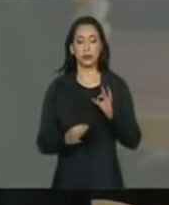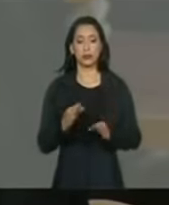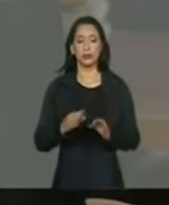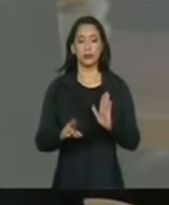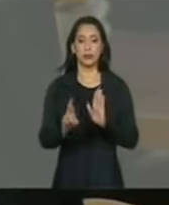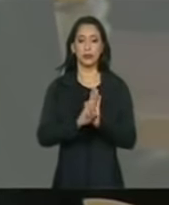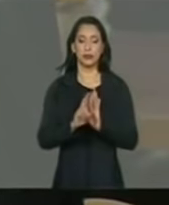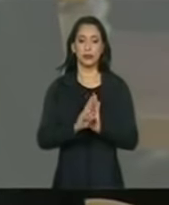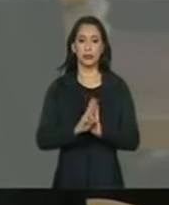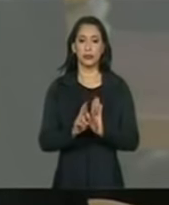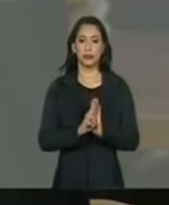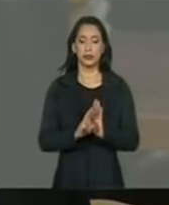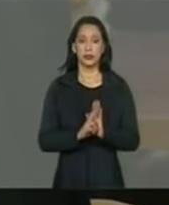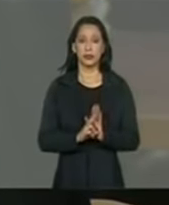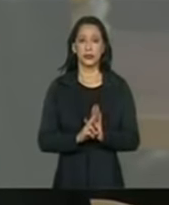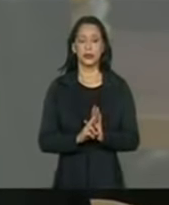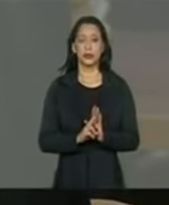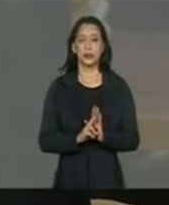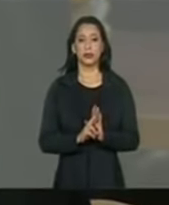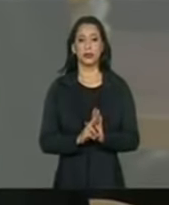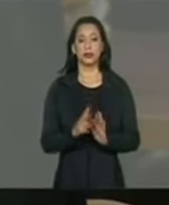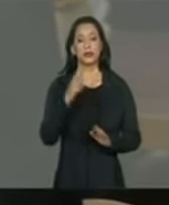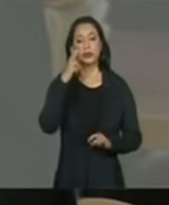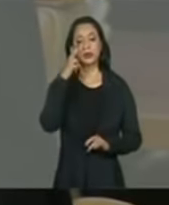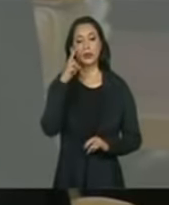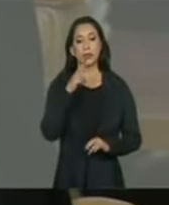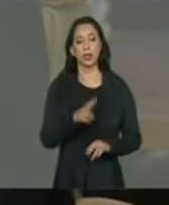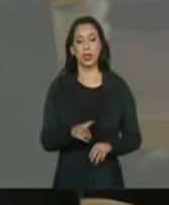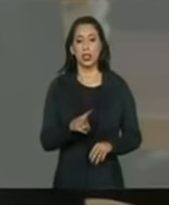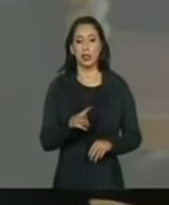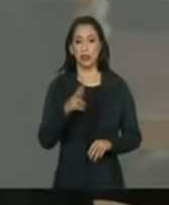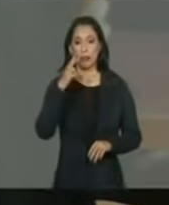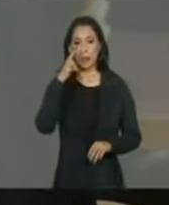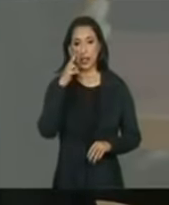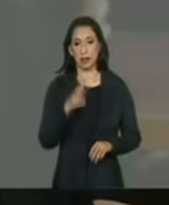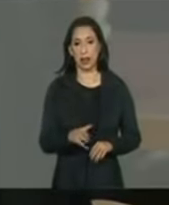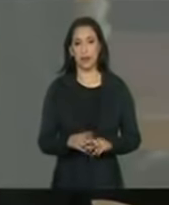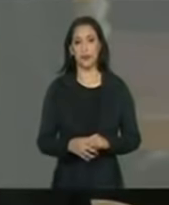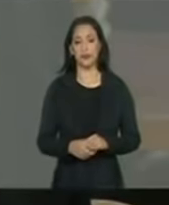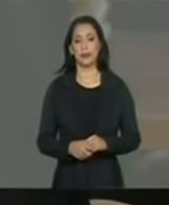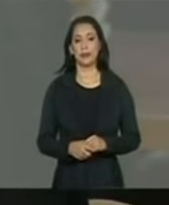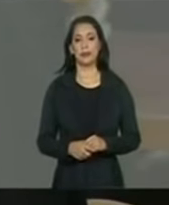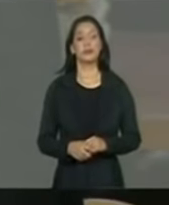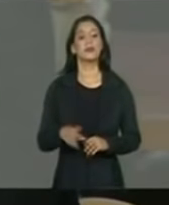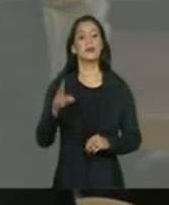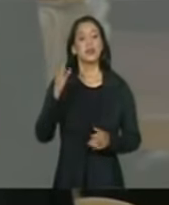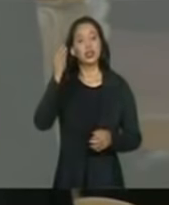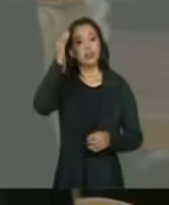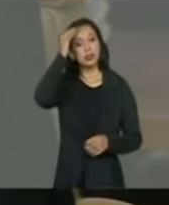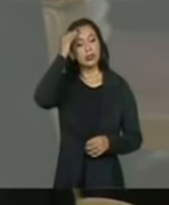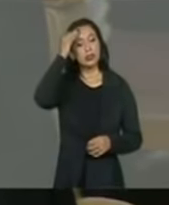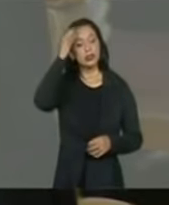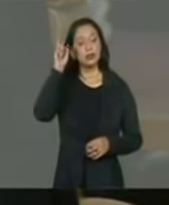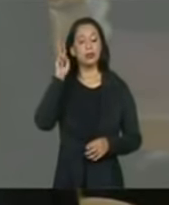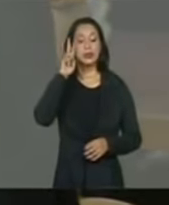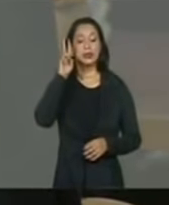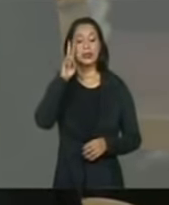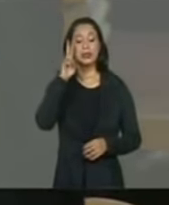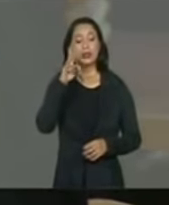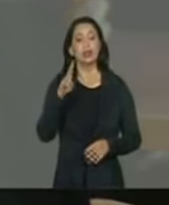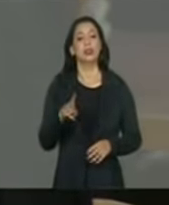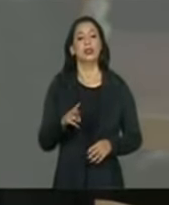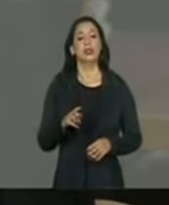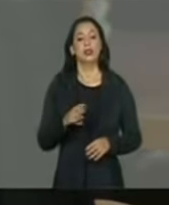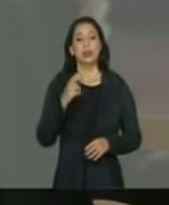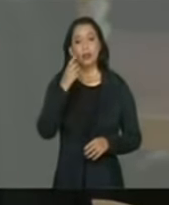chega se a isso a intervenção literal com a interpretação histórica e com a interpretação sistemática por isso